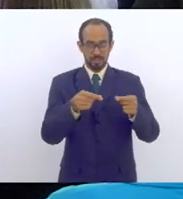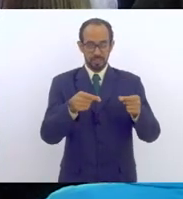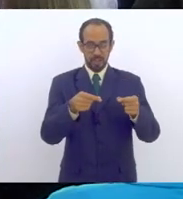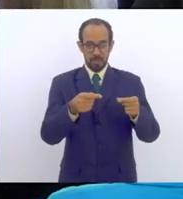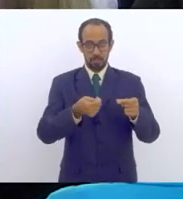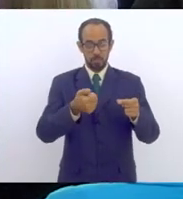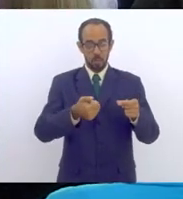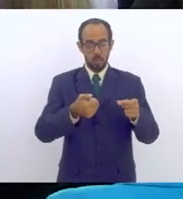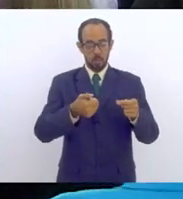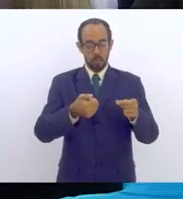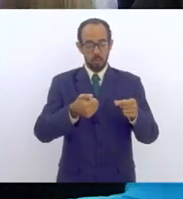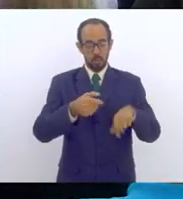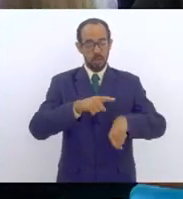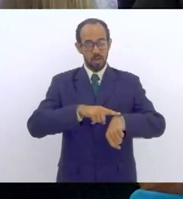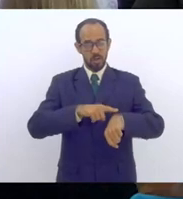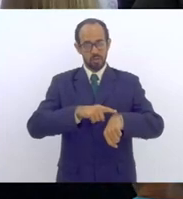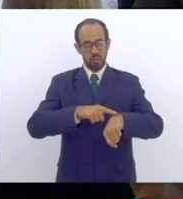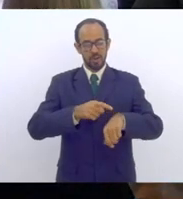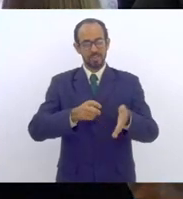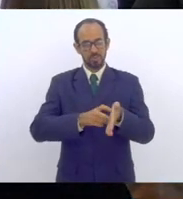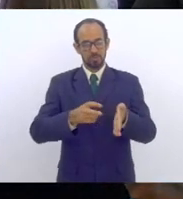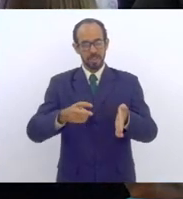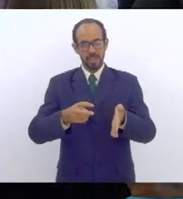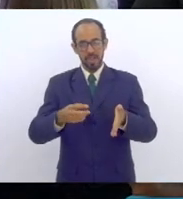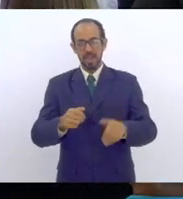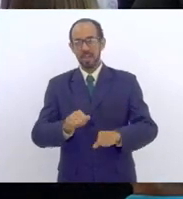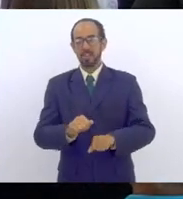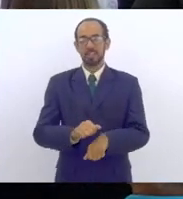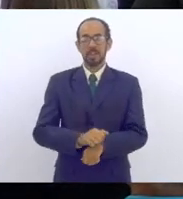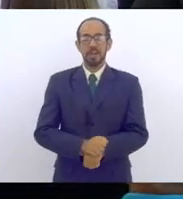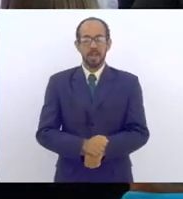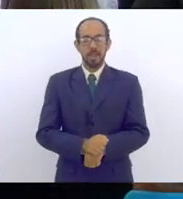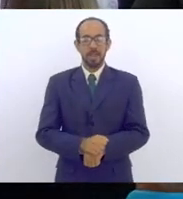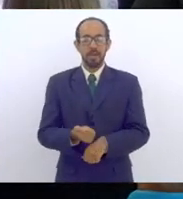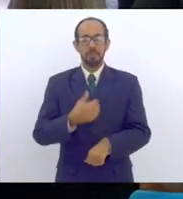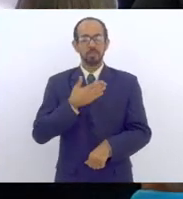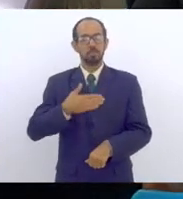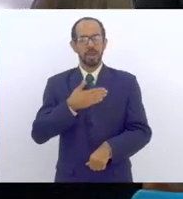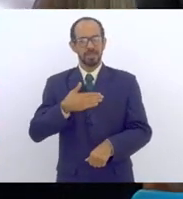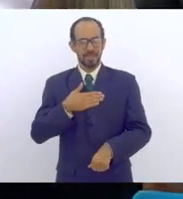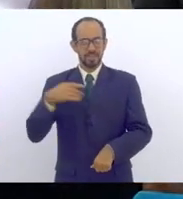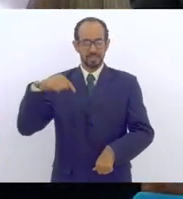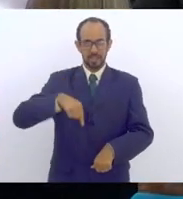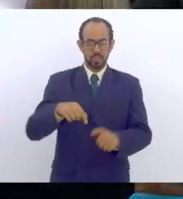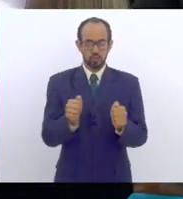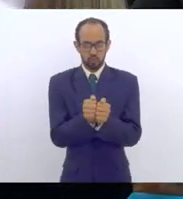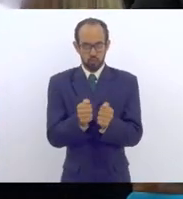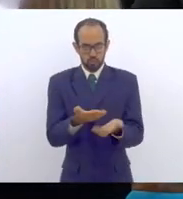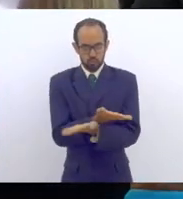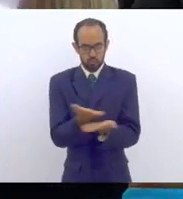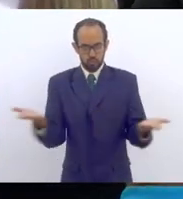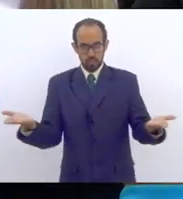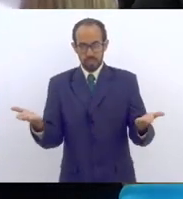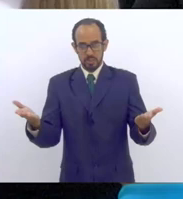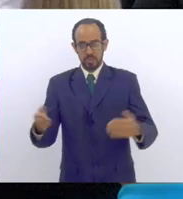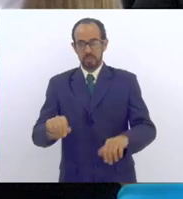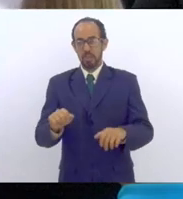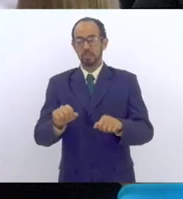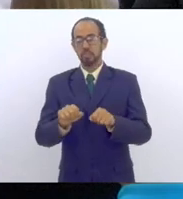mas é um prazer muito grande tá aqui com vocês nós fizemos a opção de reunir